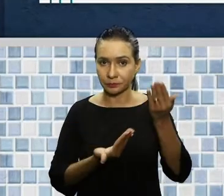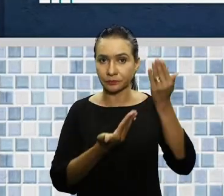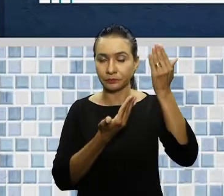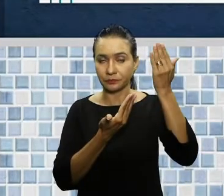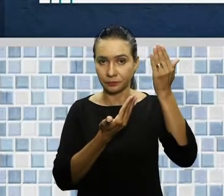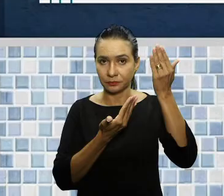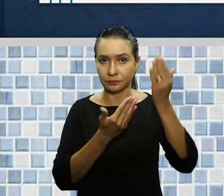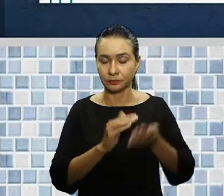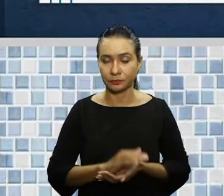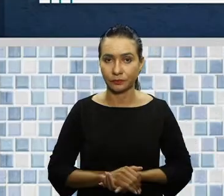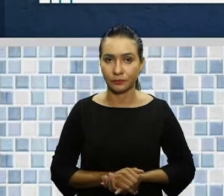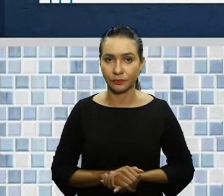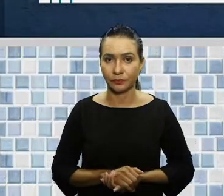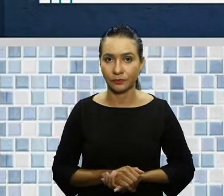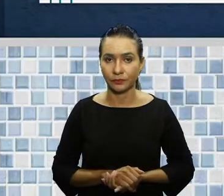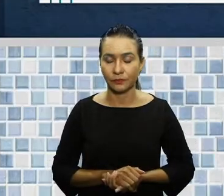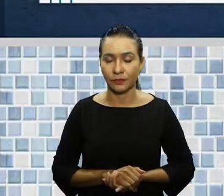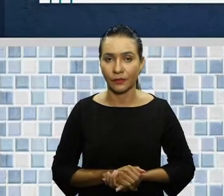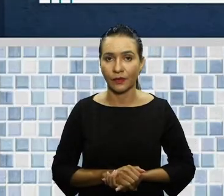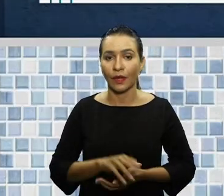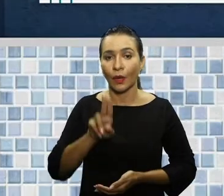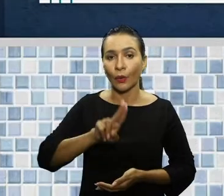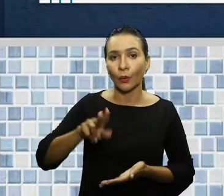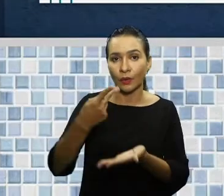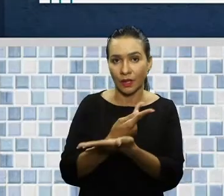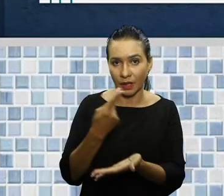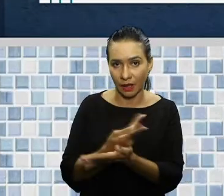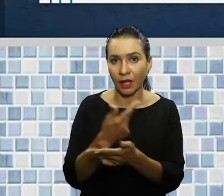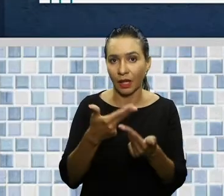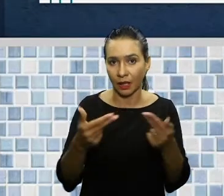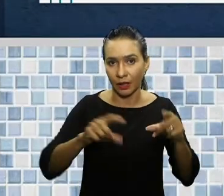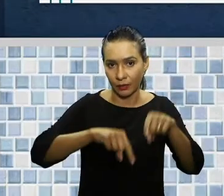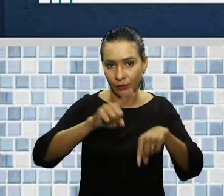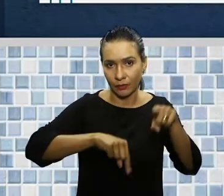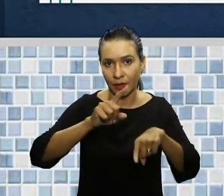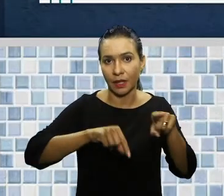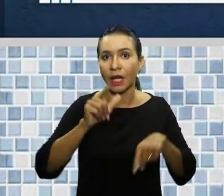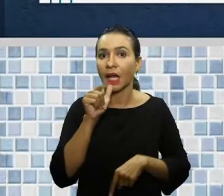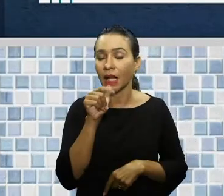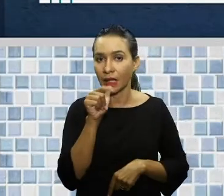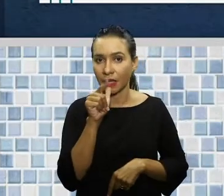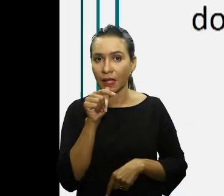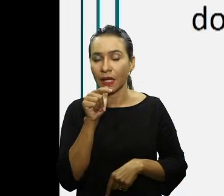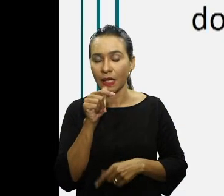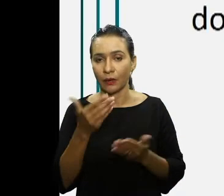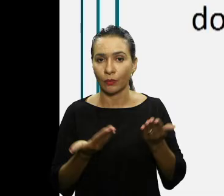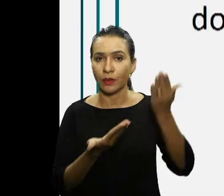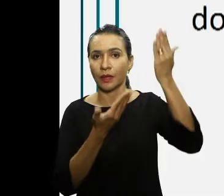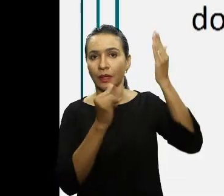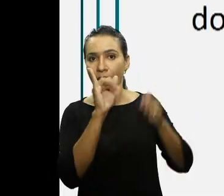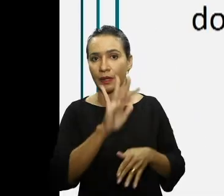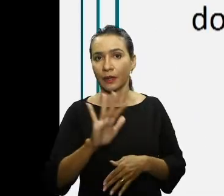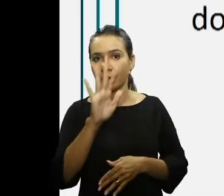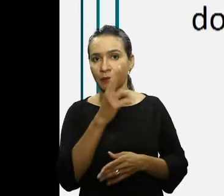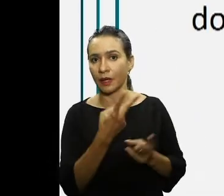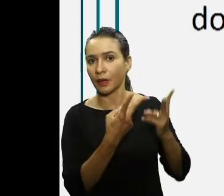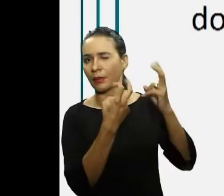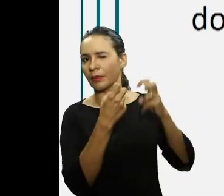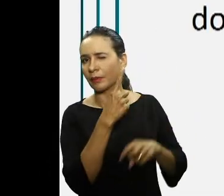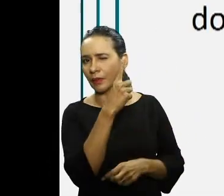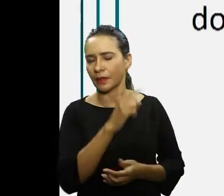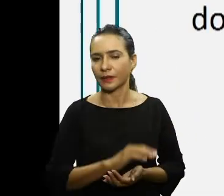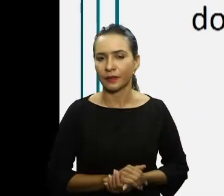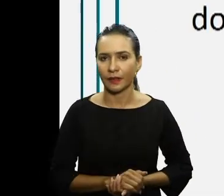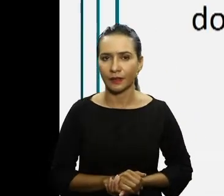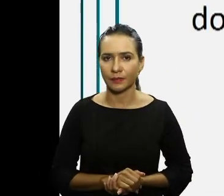o próximo uso inadequado que a gente traz é o uso dos recursos hídricos. Então, nessa imagem 12, nós temos